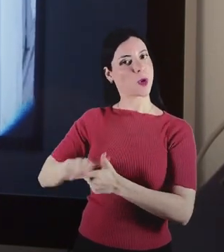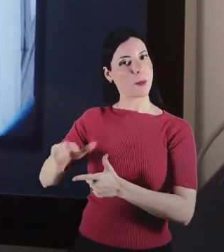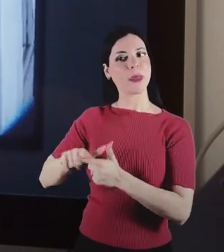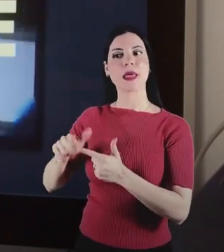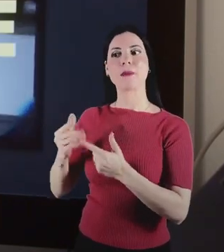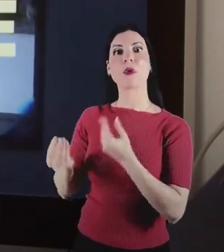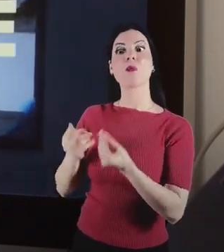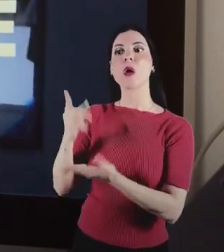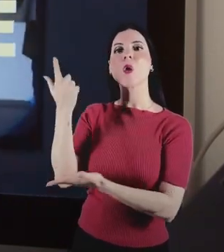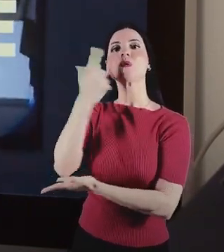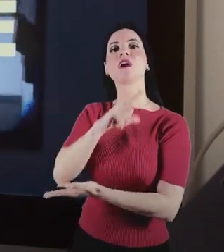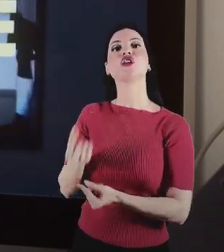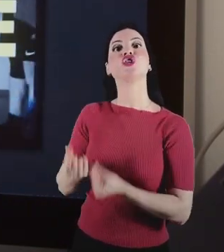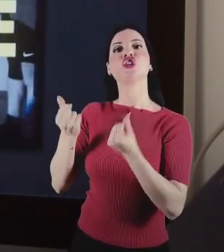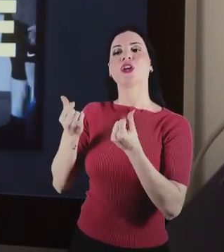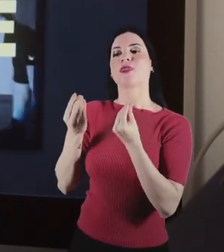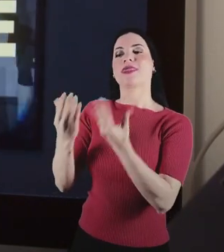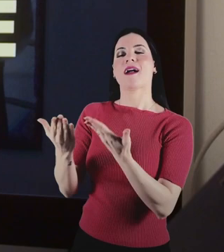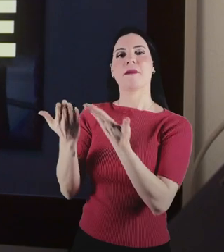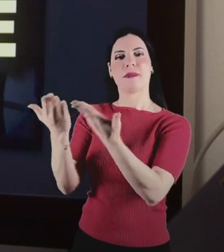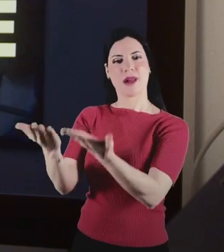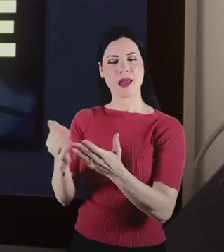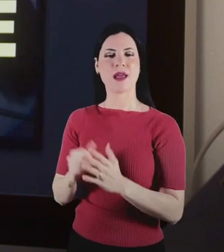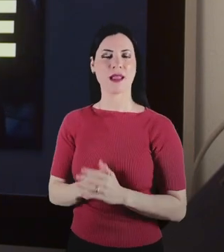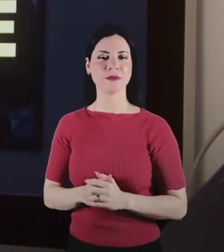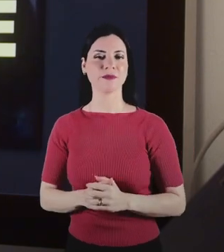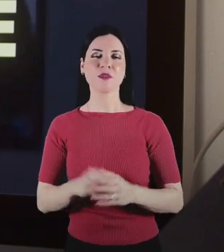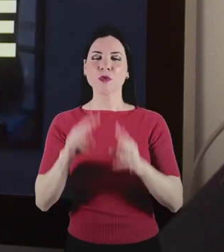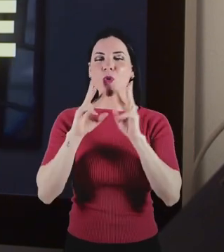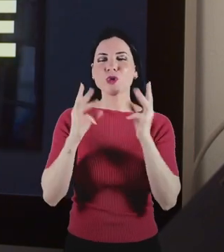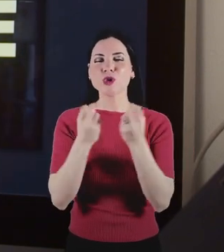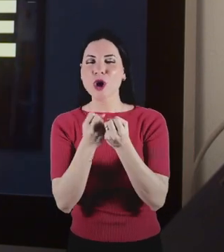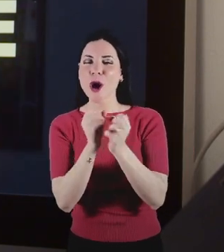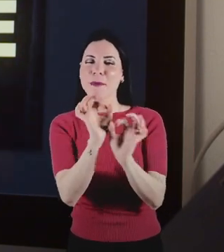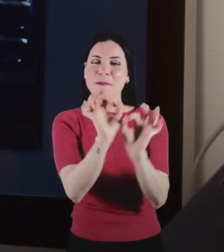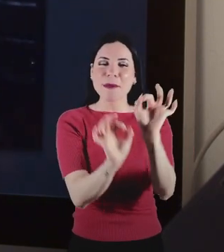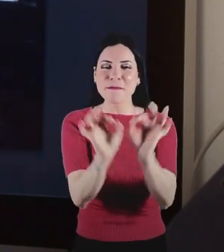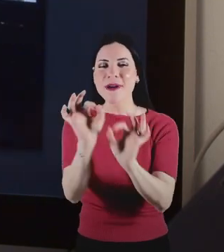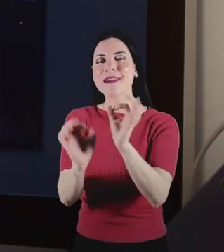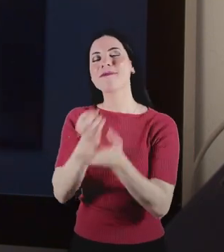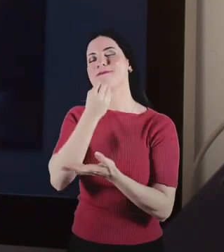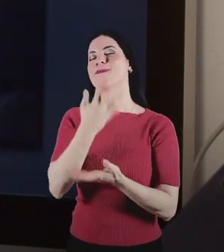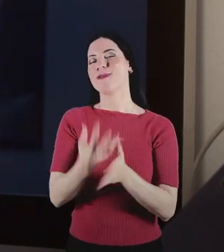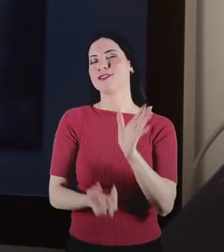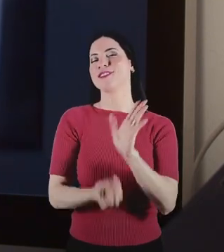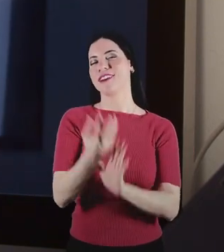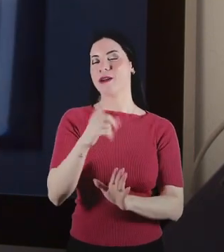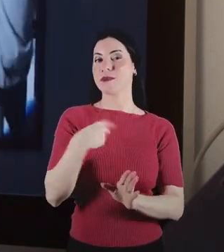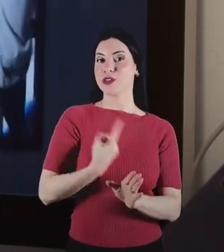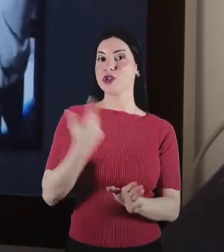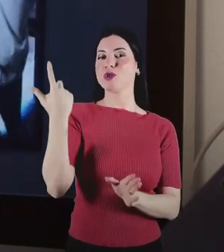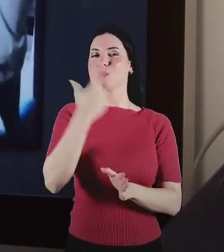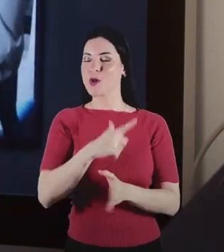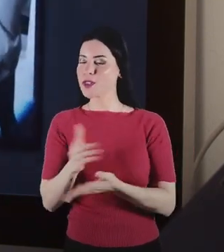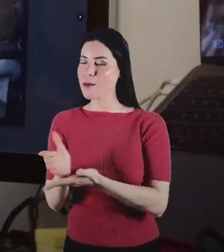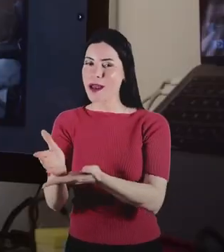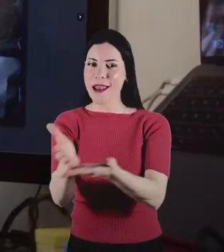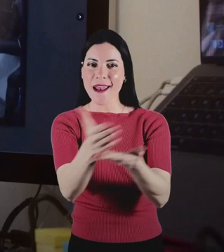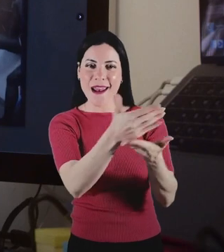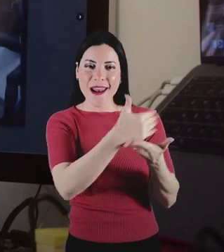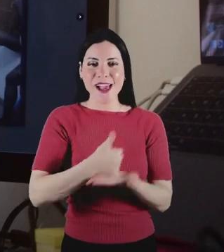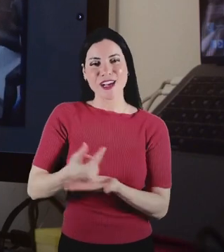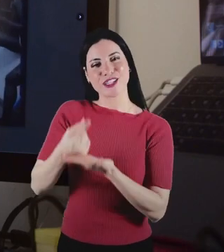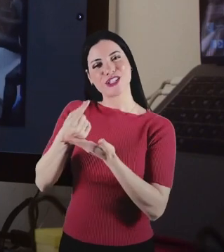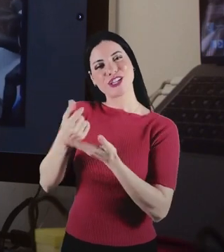estava pensando em como que a gente conseguia gerar renda para ela. Foi um workshop muito gostoso de desenvolver. A gente conseguiu juntar